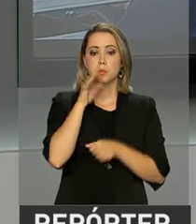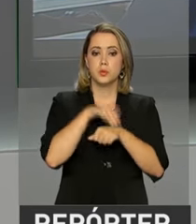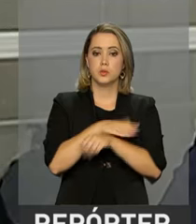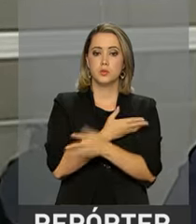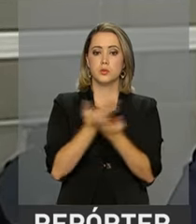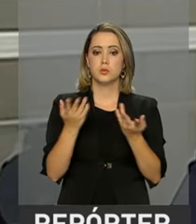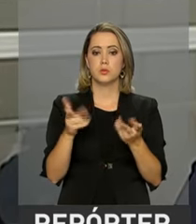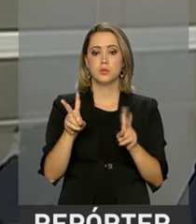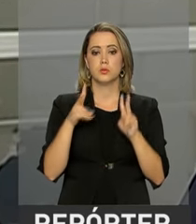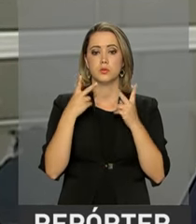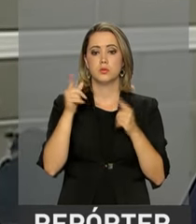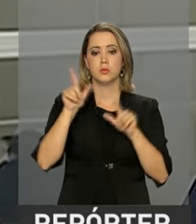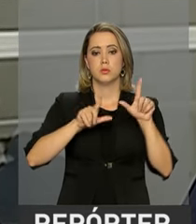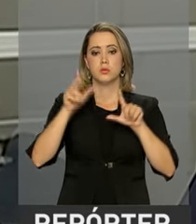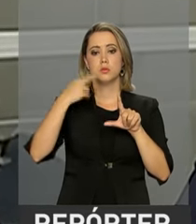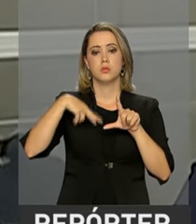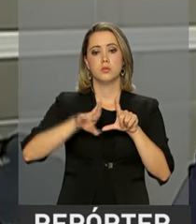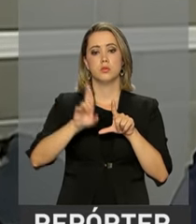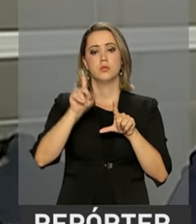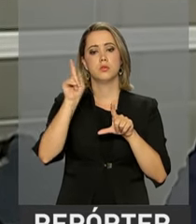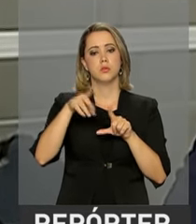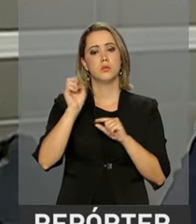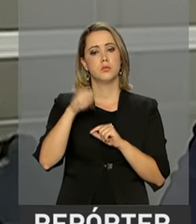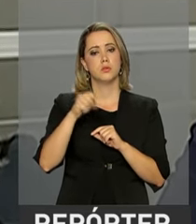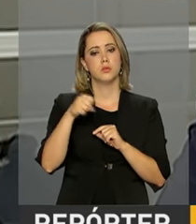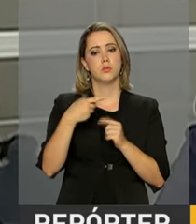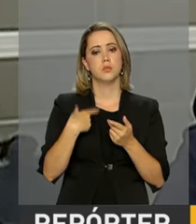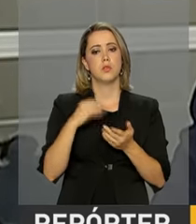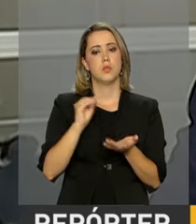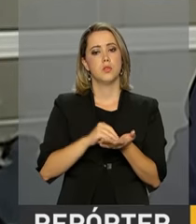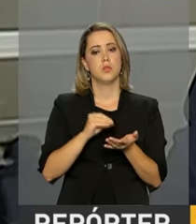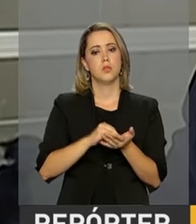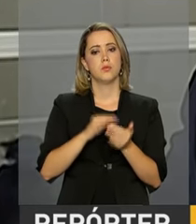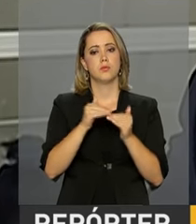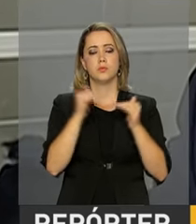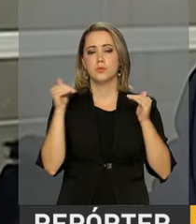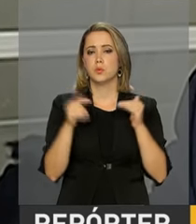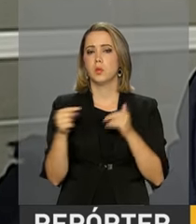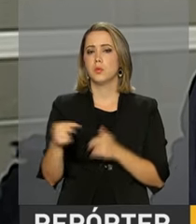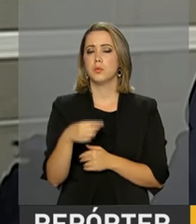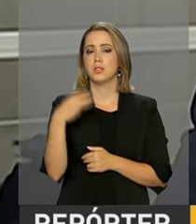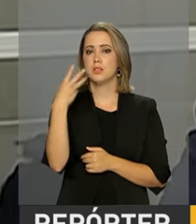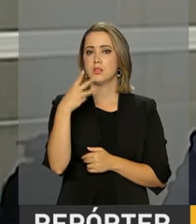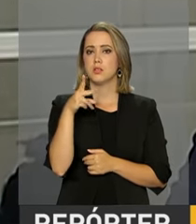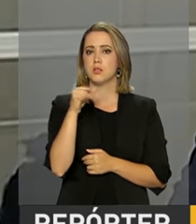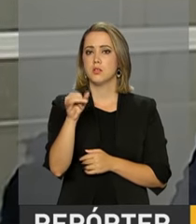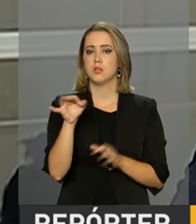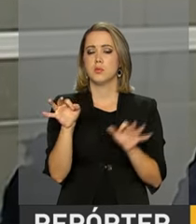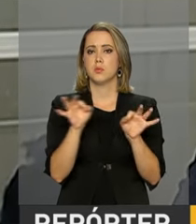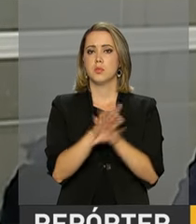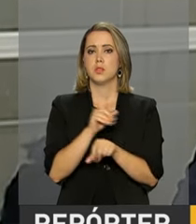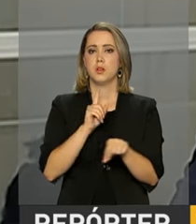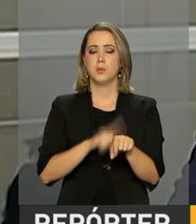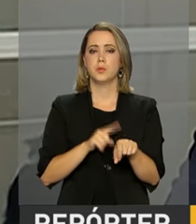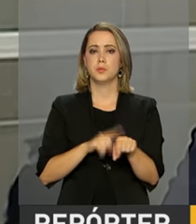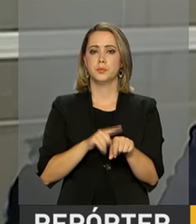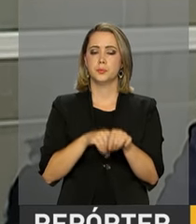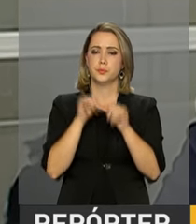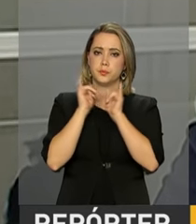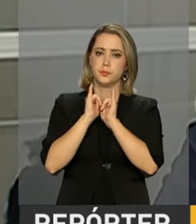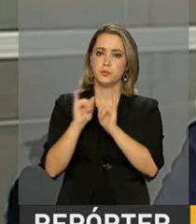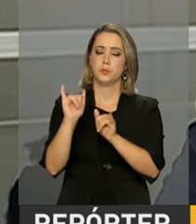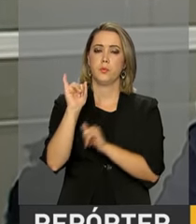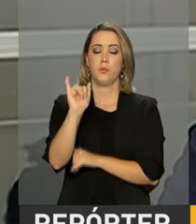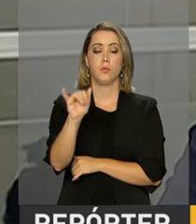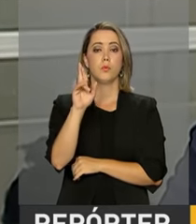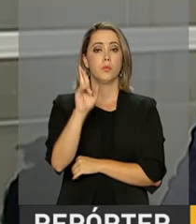a todos que nos acompanham aqui na TV NBR. É isso mesmo, Roberto. Faltando menos de 3 dias para encerrar o prazo da entrega da